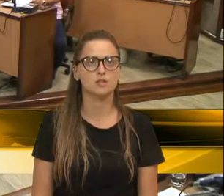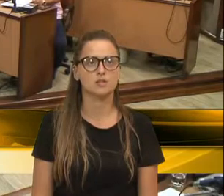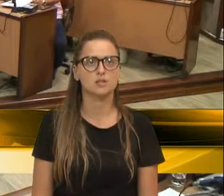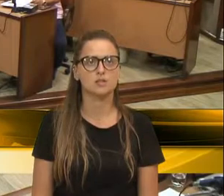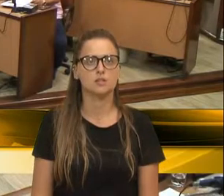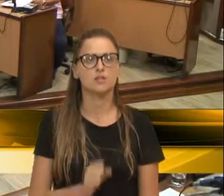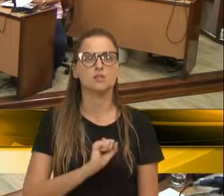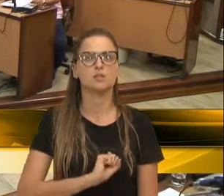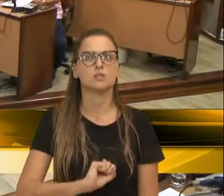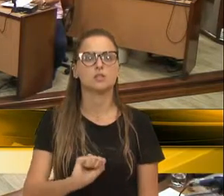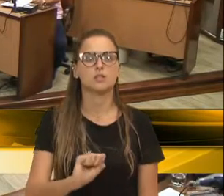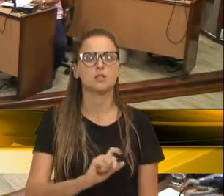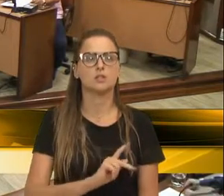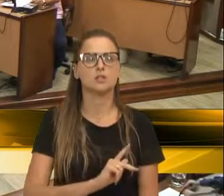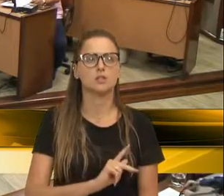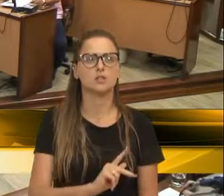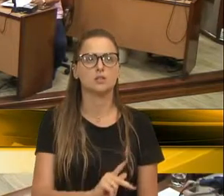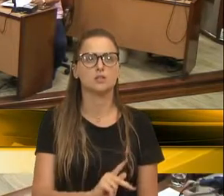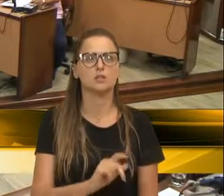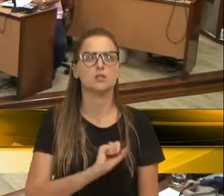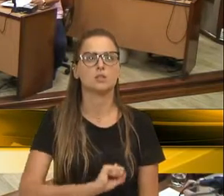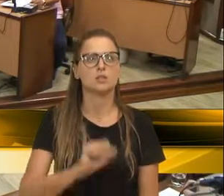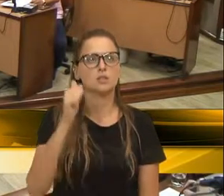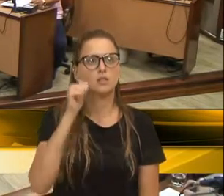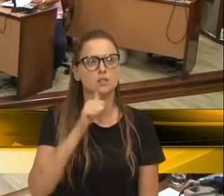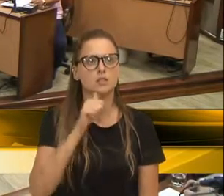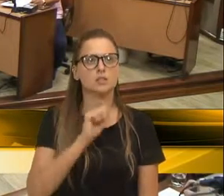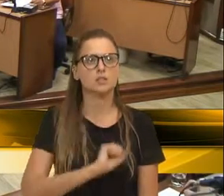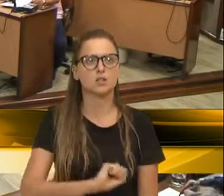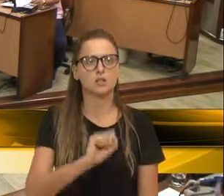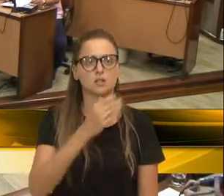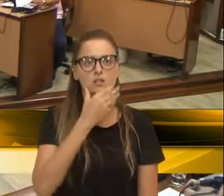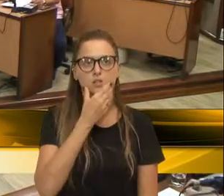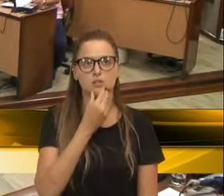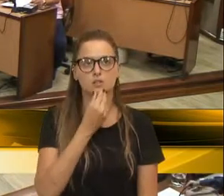Senhor presidente, senhoras e senhores,